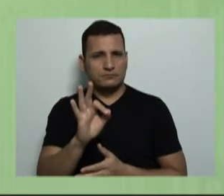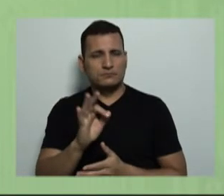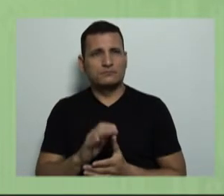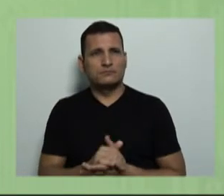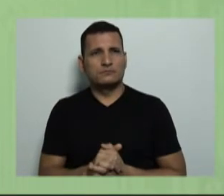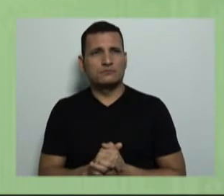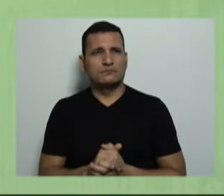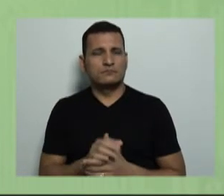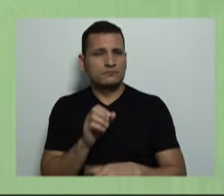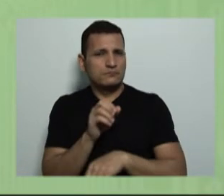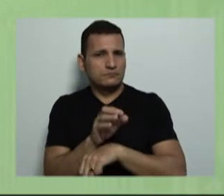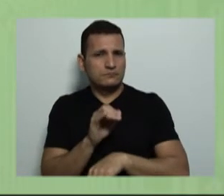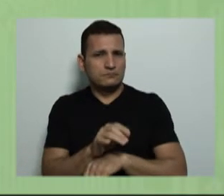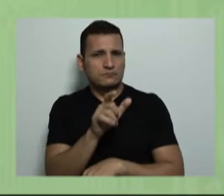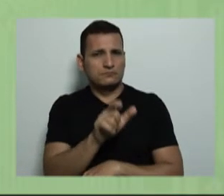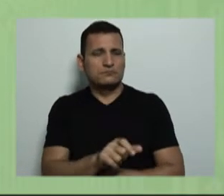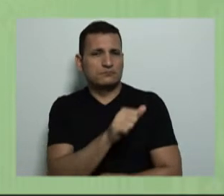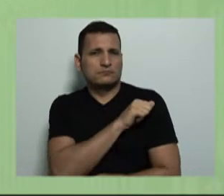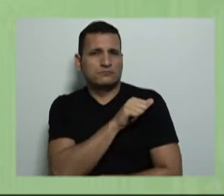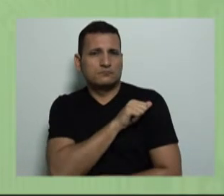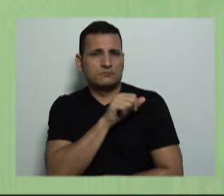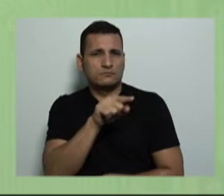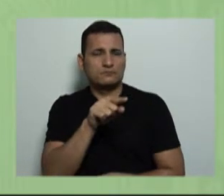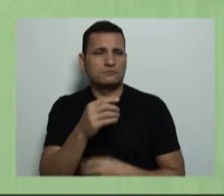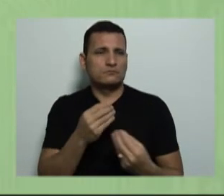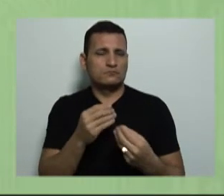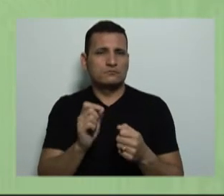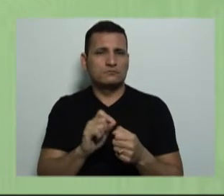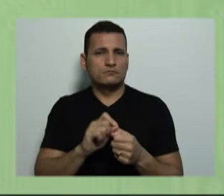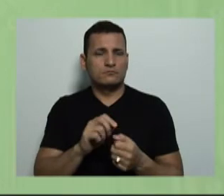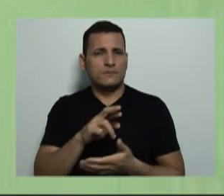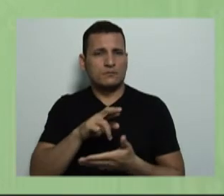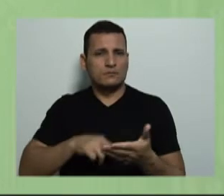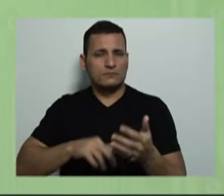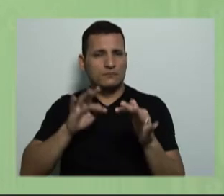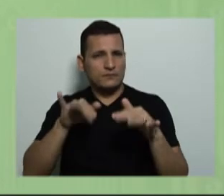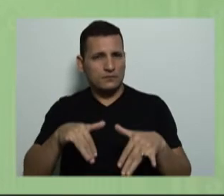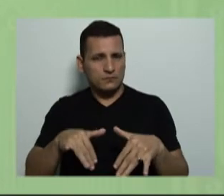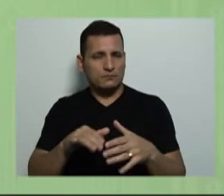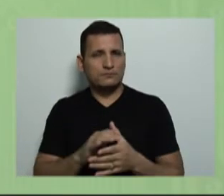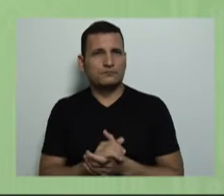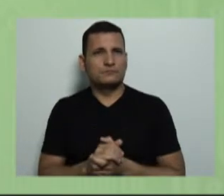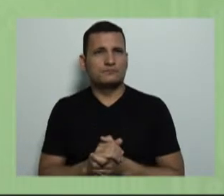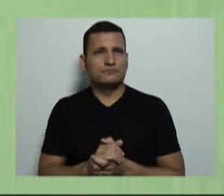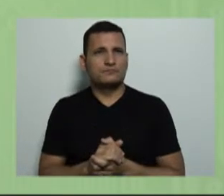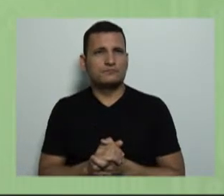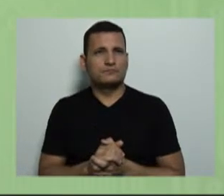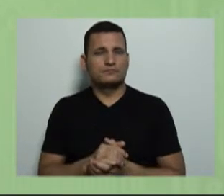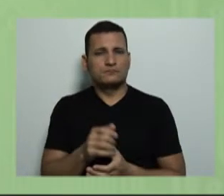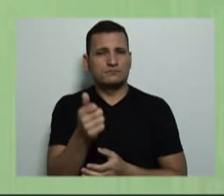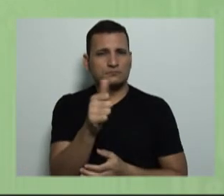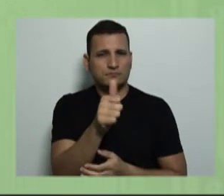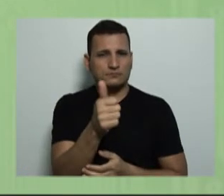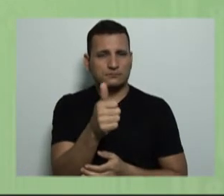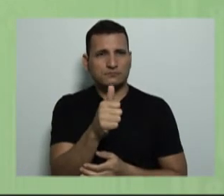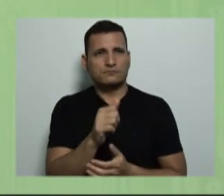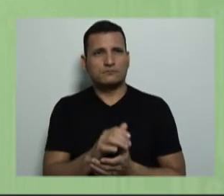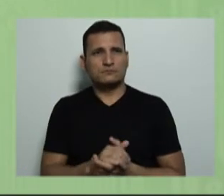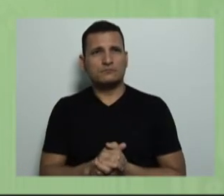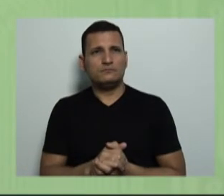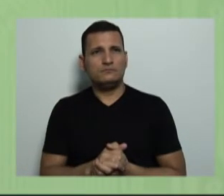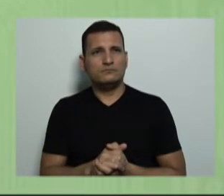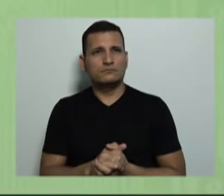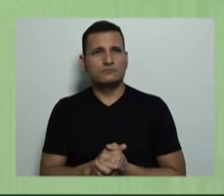o estudante na elaboração do relatório final e no preenchimento dos anexos. 11. Emitir